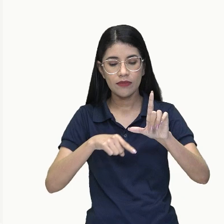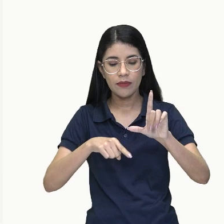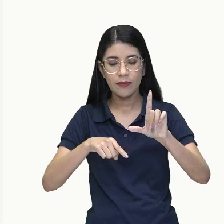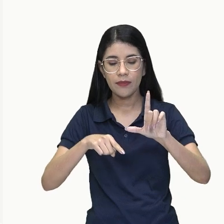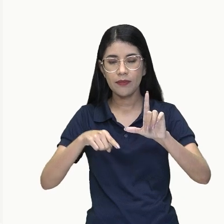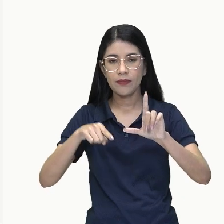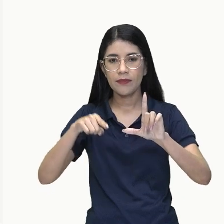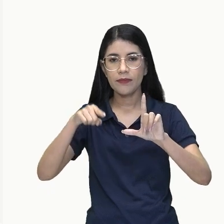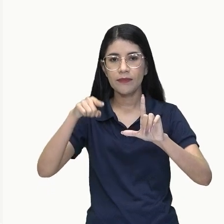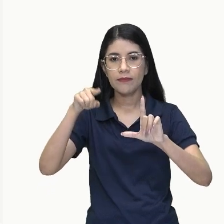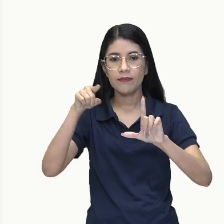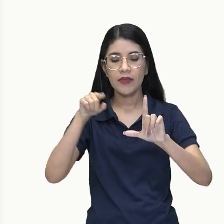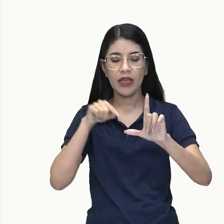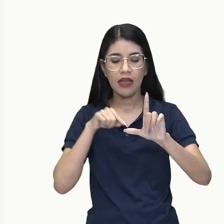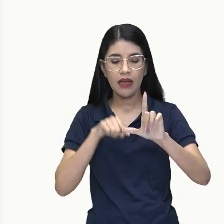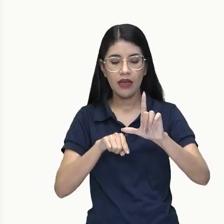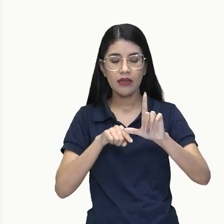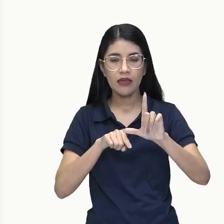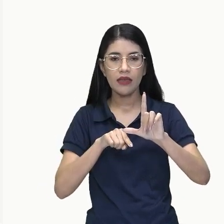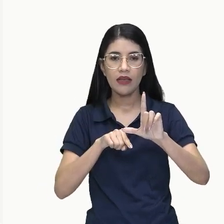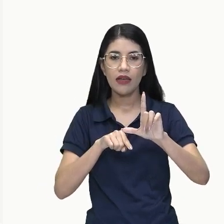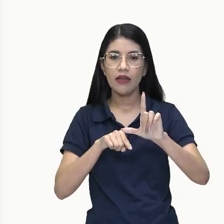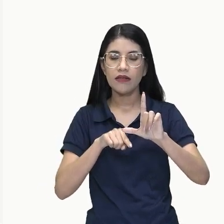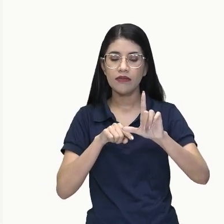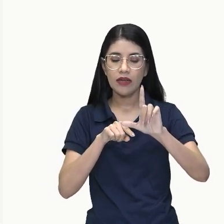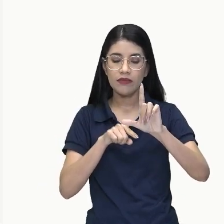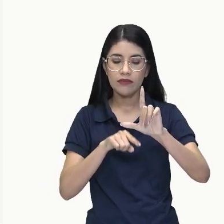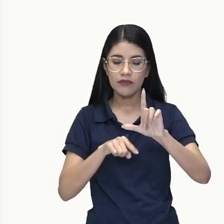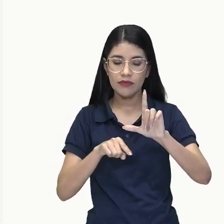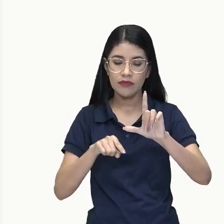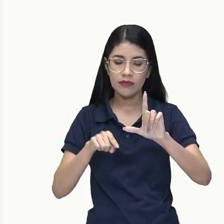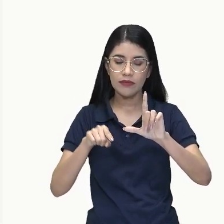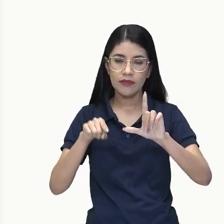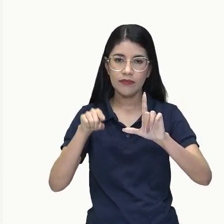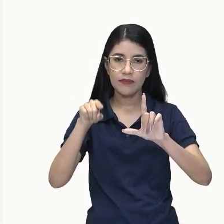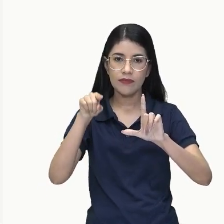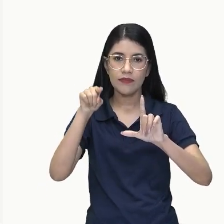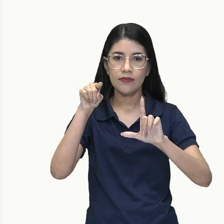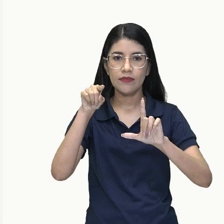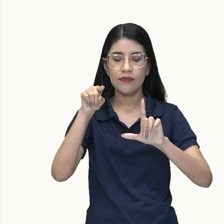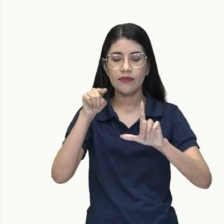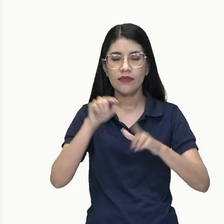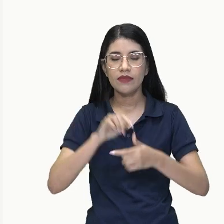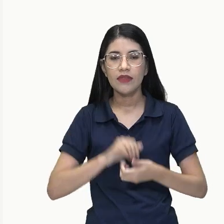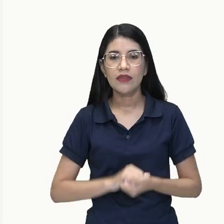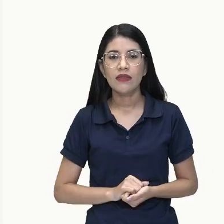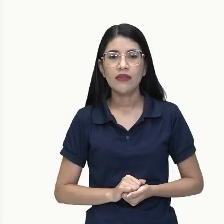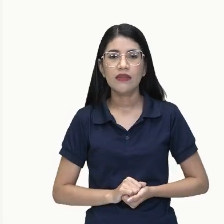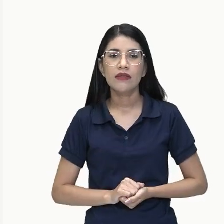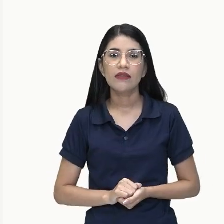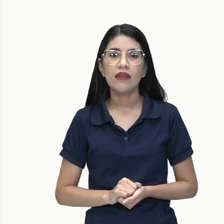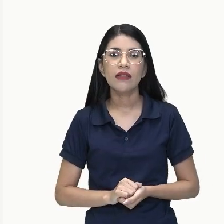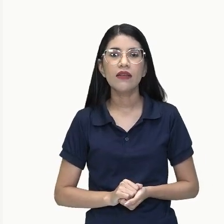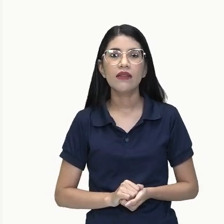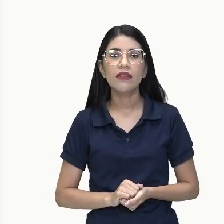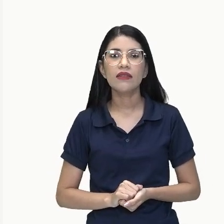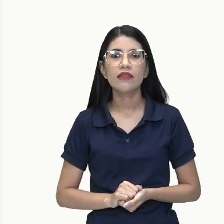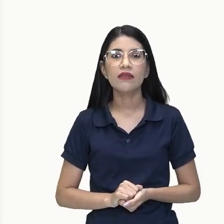desceu, desceu, chegou aqui, parou de diminuir, né? Parou de descer e subiu